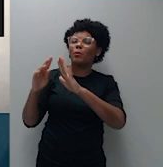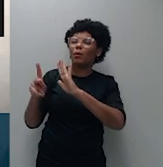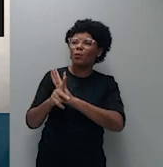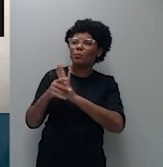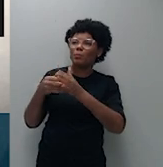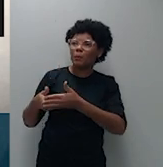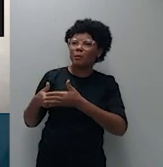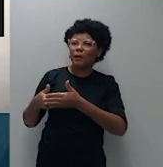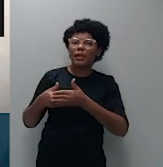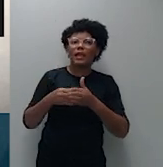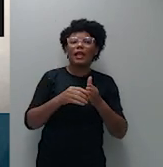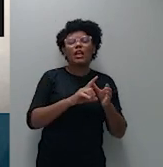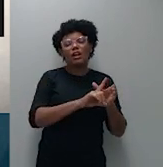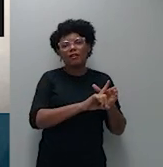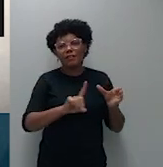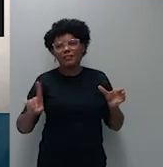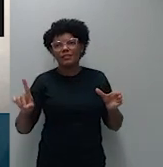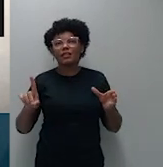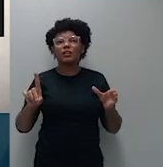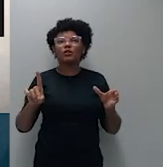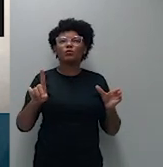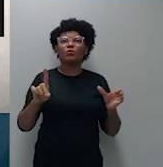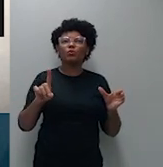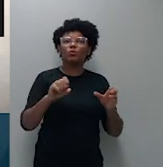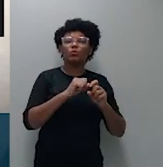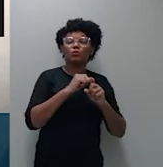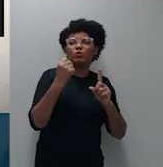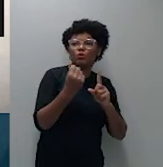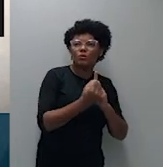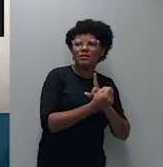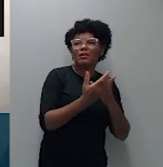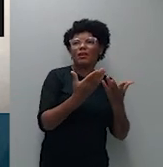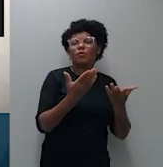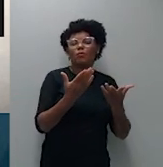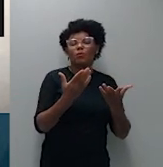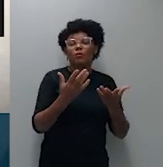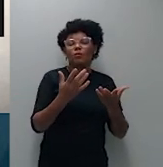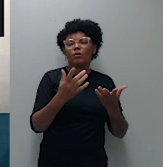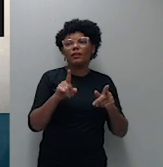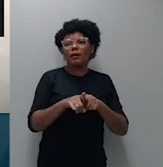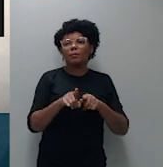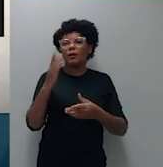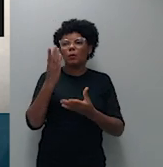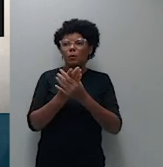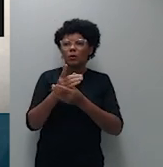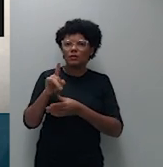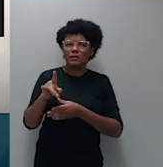afastando imediatamente do convívio social como ação